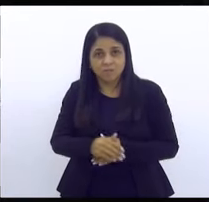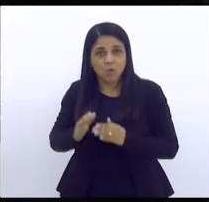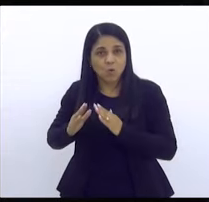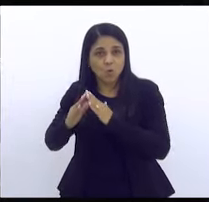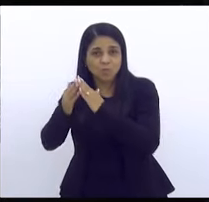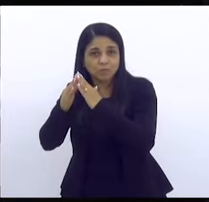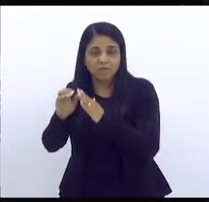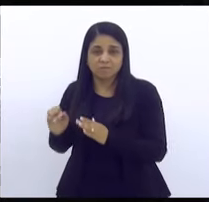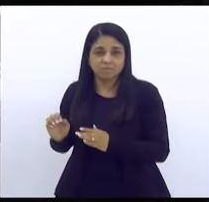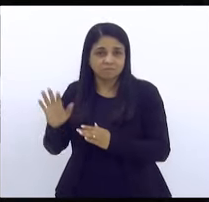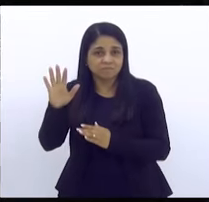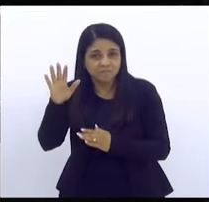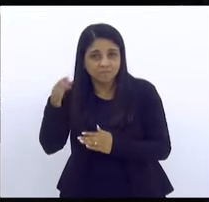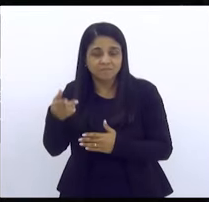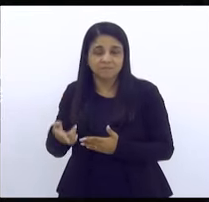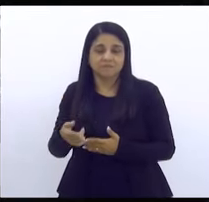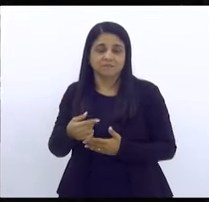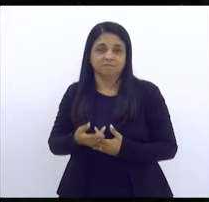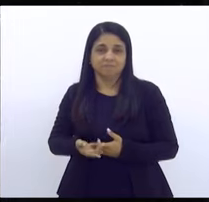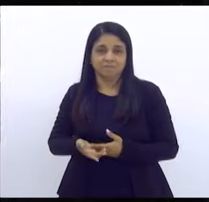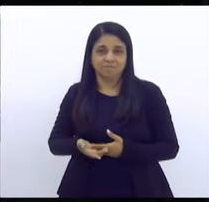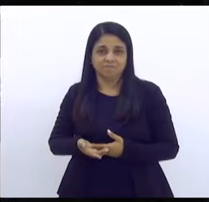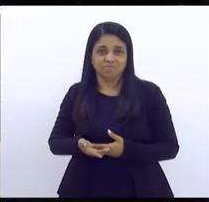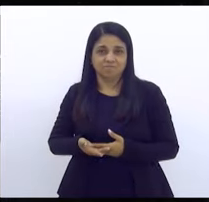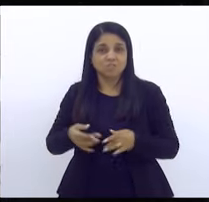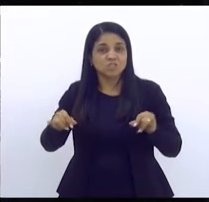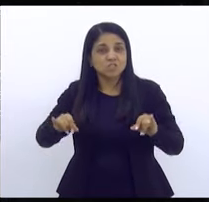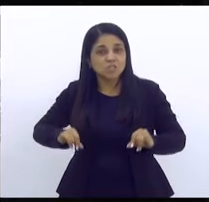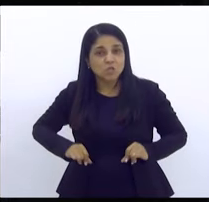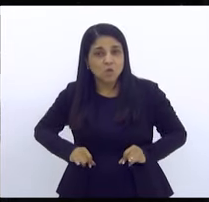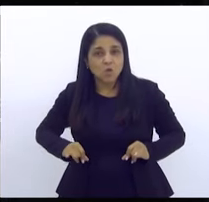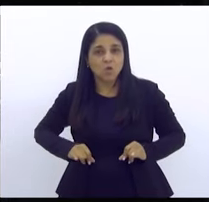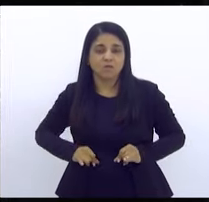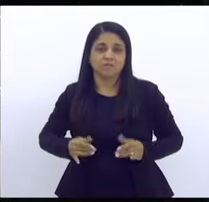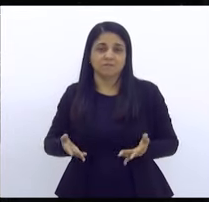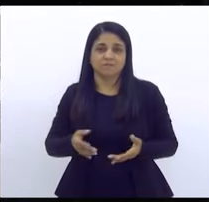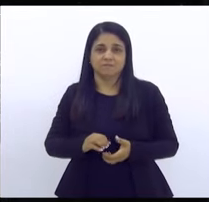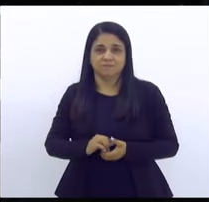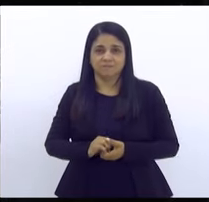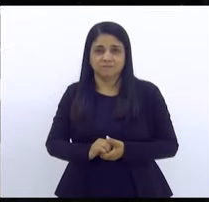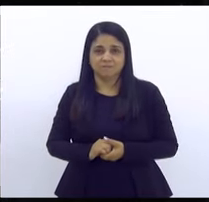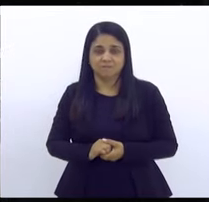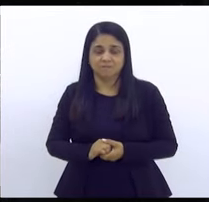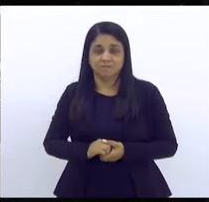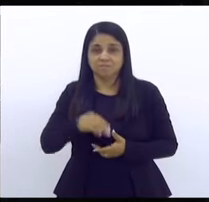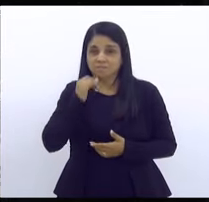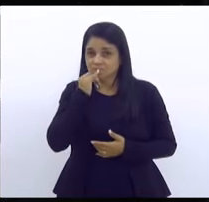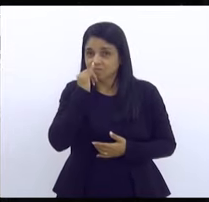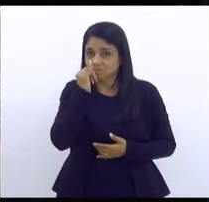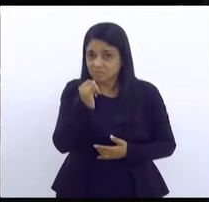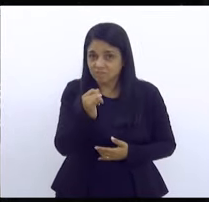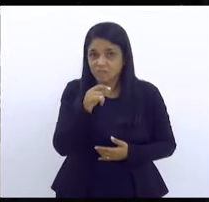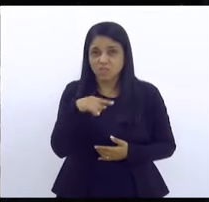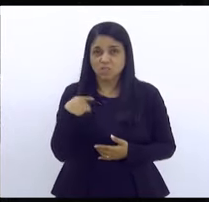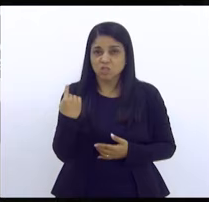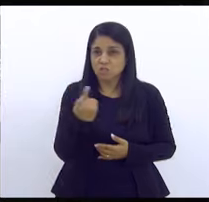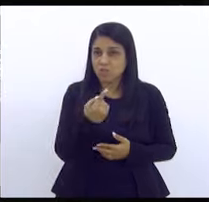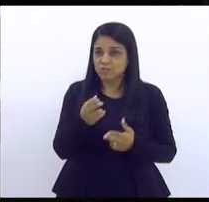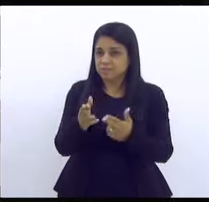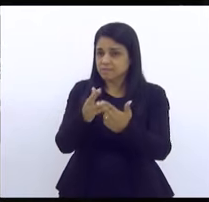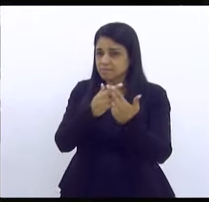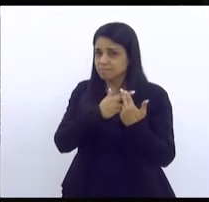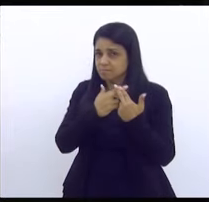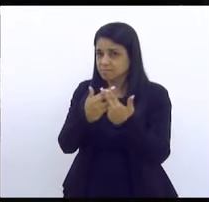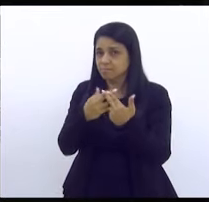a periferia, deputada Renata Souza, sofrem com isso. Quero dizer que nós temos uma responsabilidade